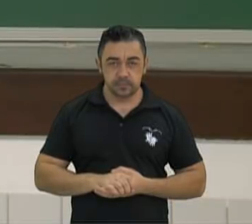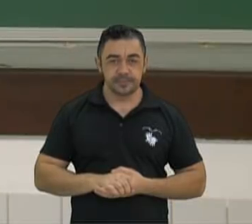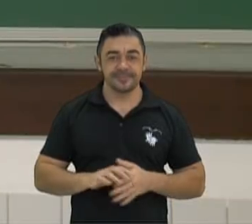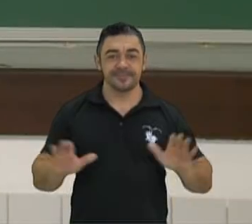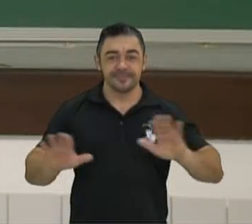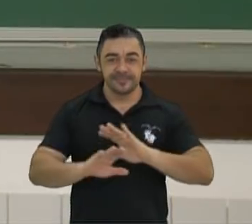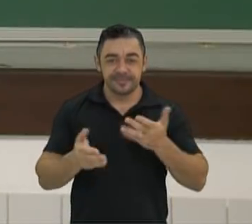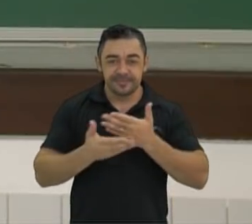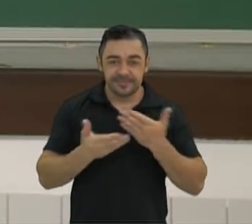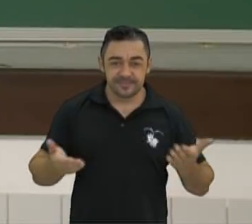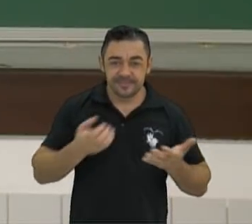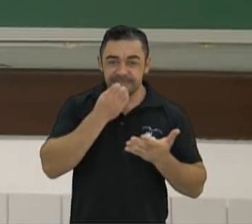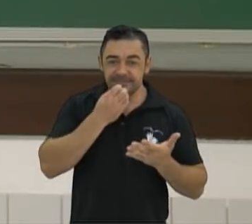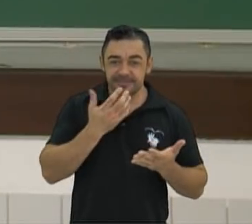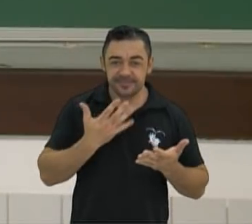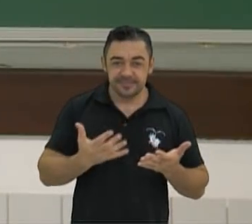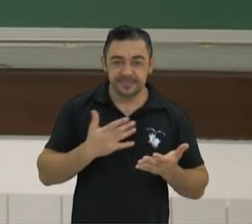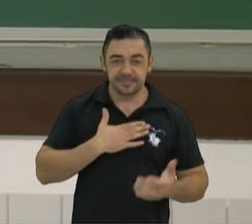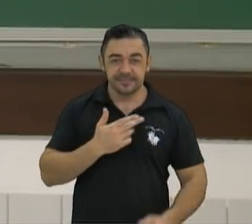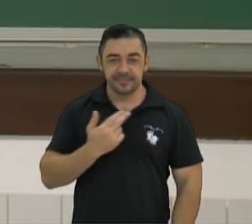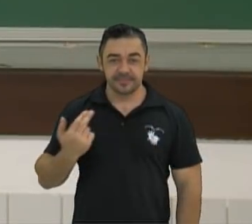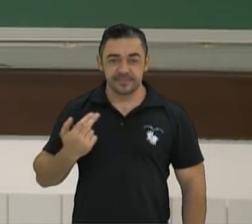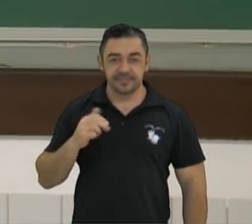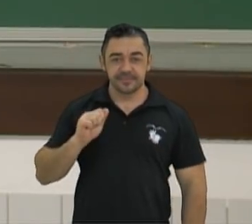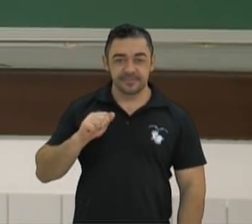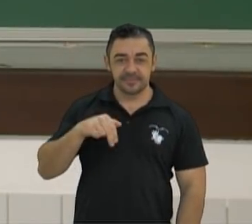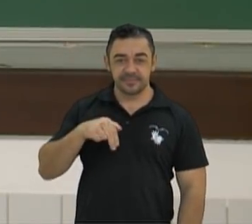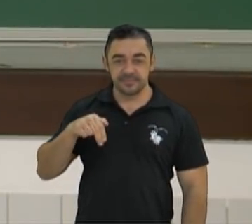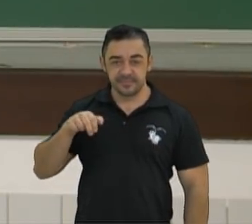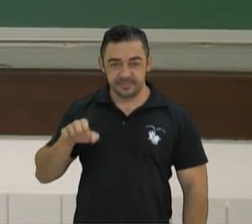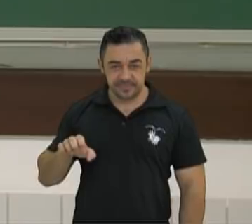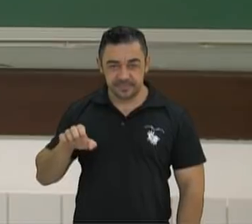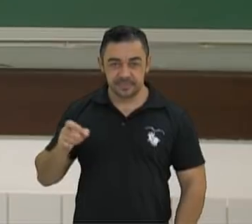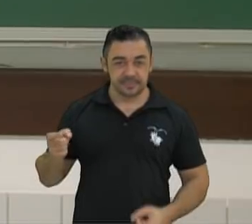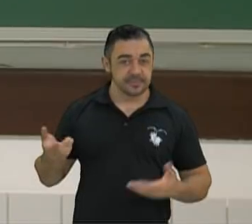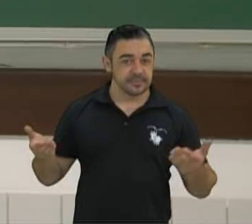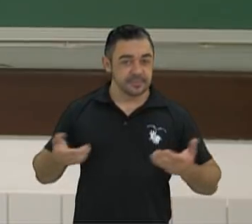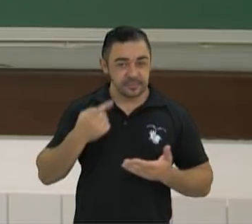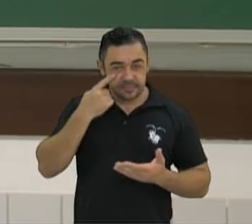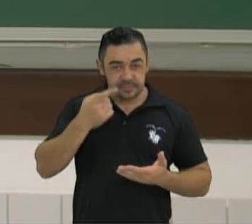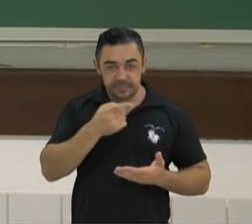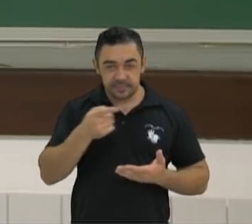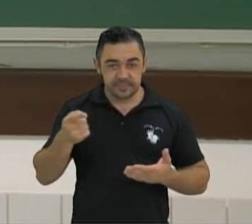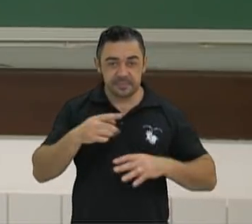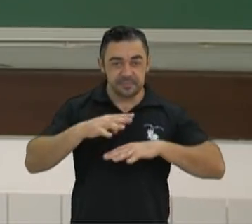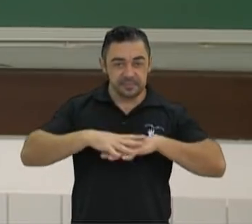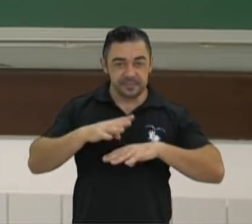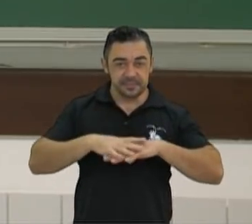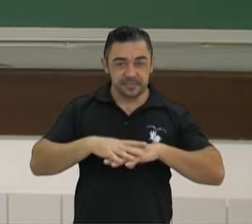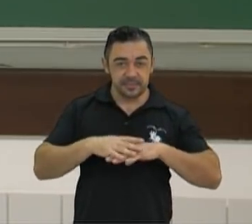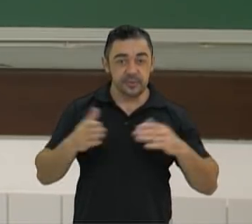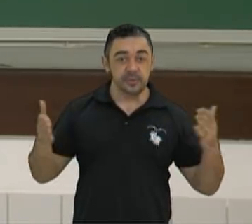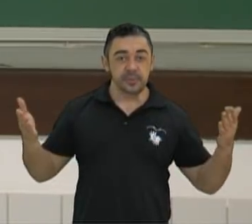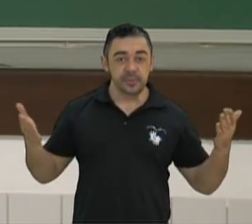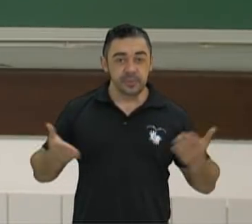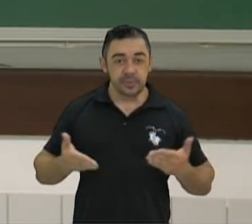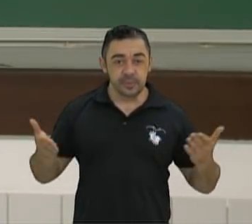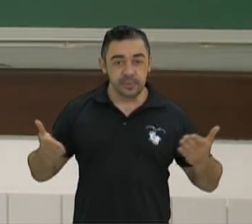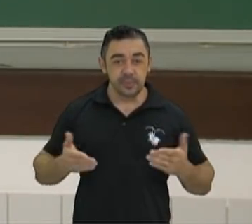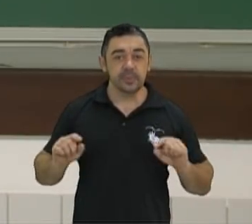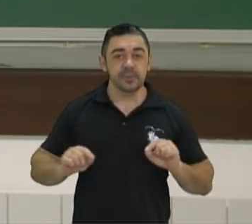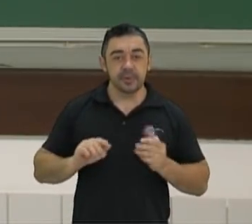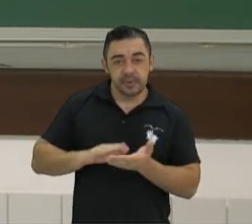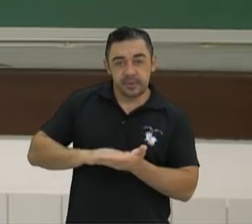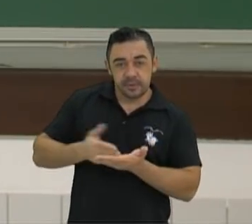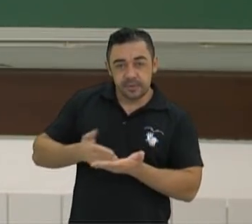Olá pessoal, tudo bem? Eu me chamo professora Anne, vou trabalhar matemática com vocês e hoje nós temos aqui o